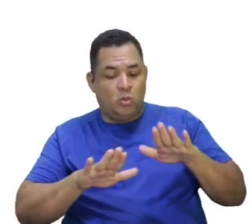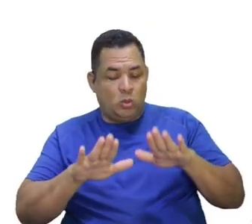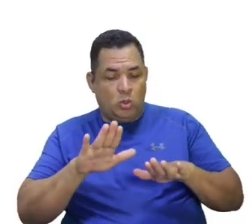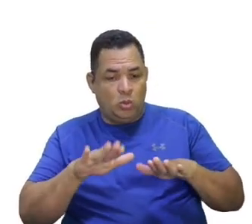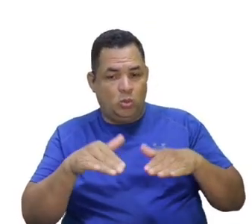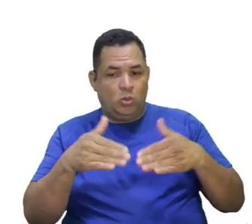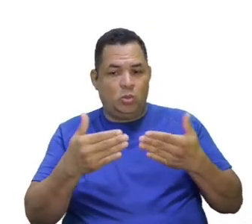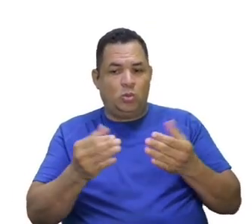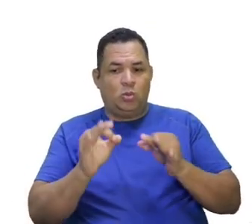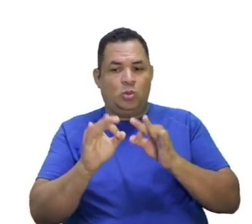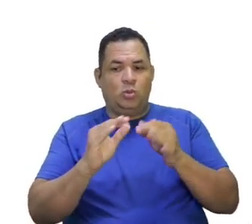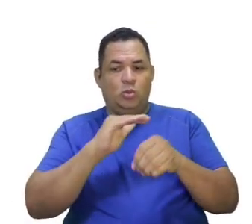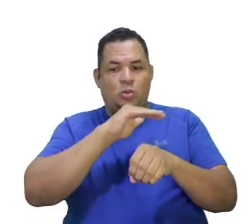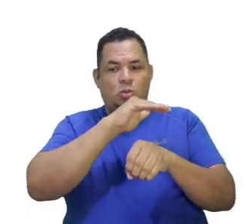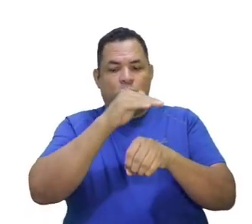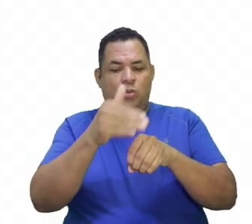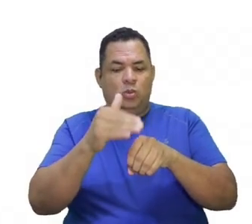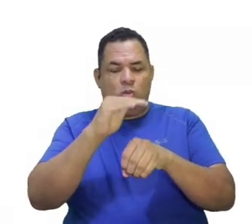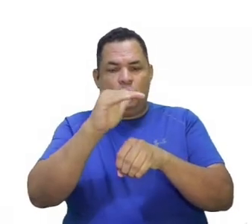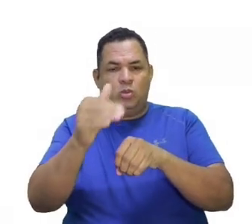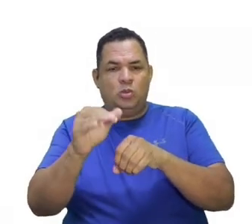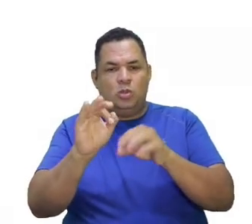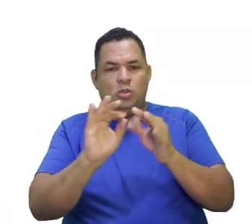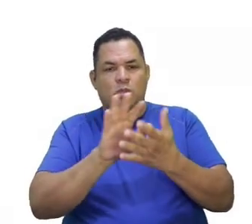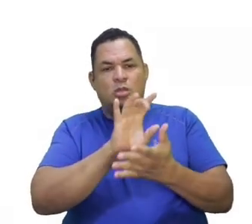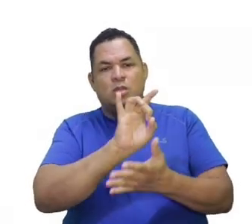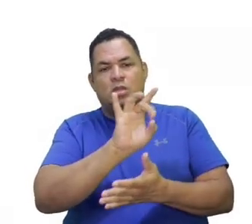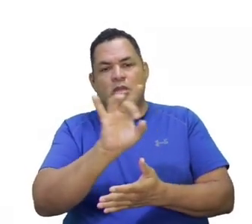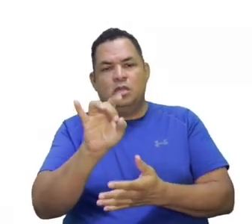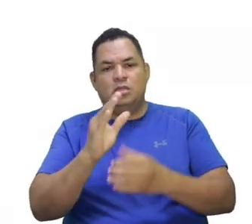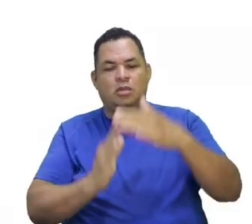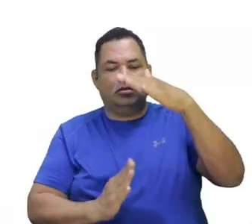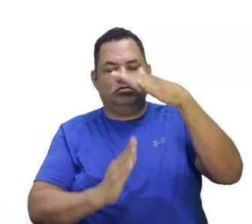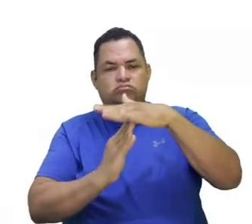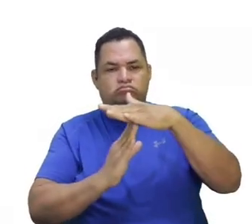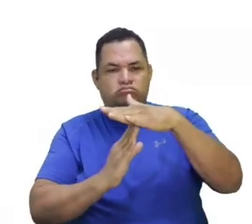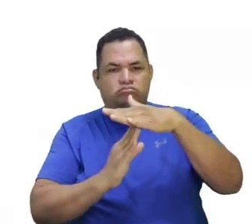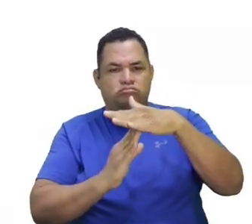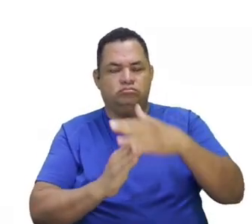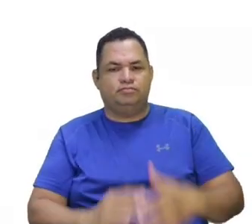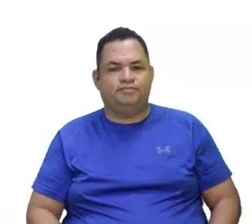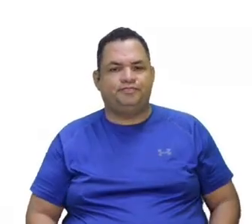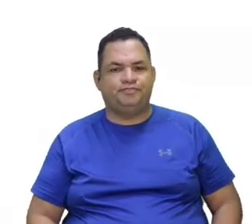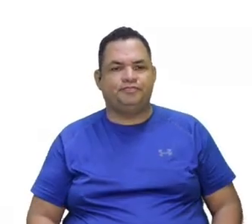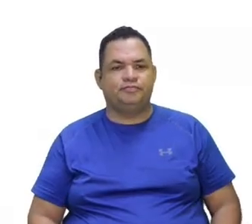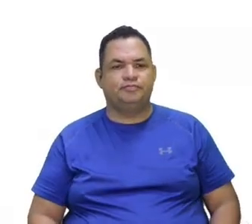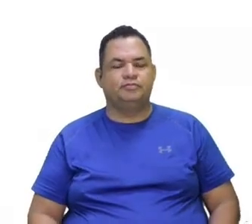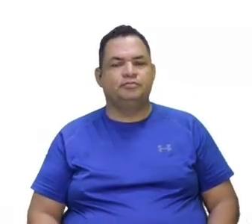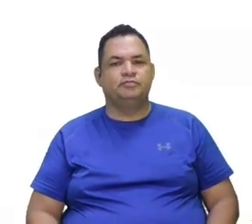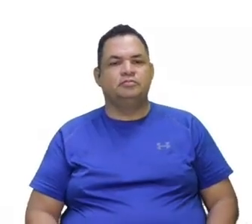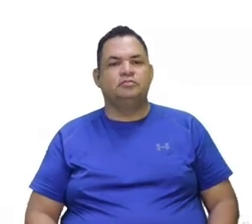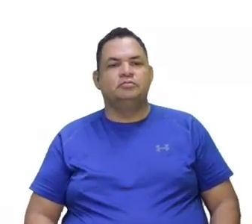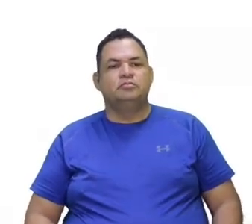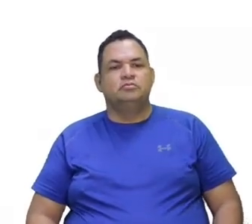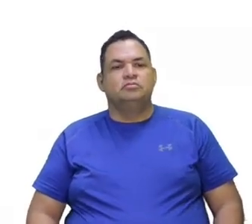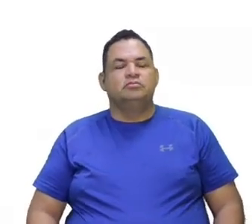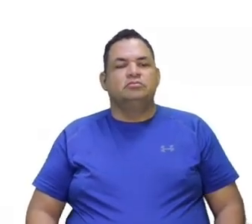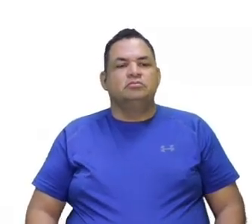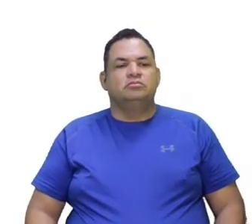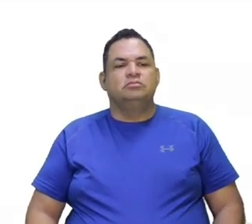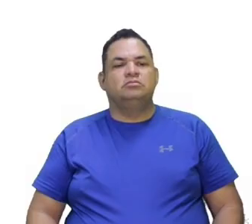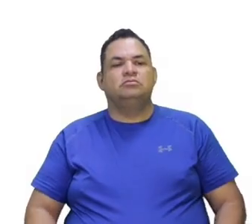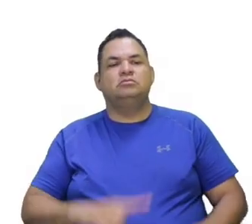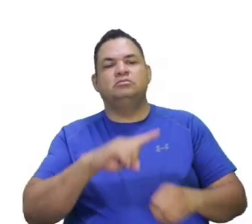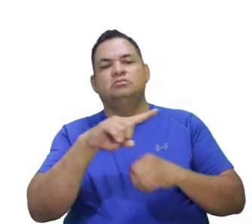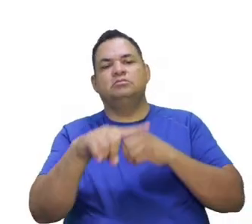cuidado com as camadas de valência de cada um desses átomos. Por quê? Olha só, o átomo de